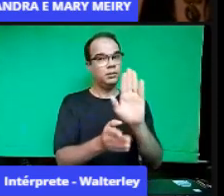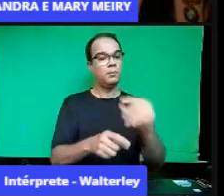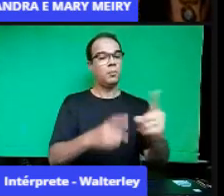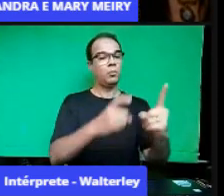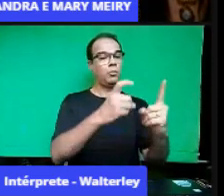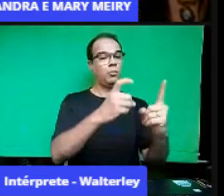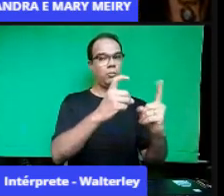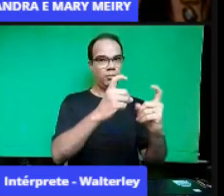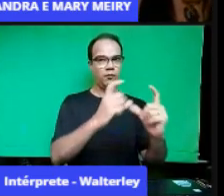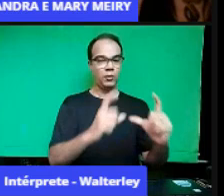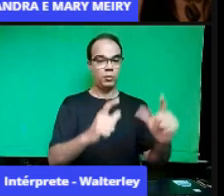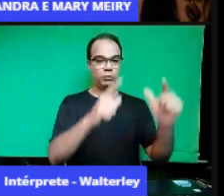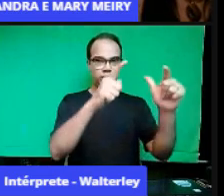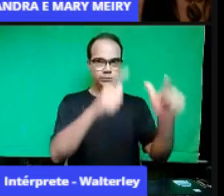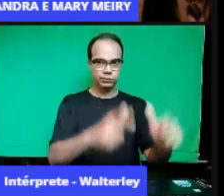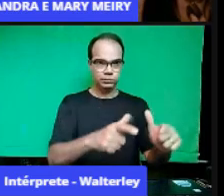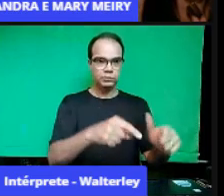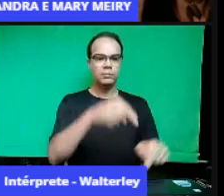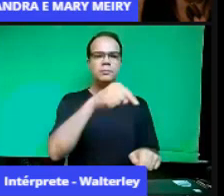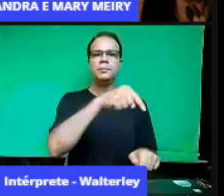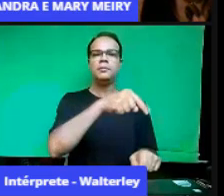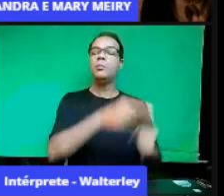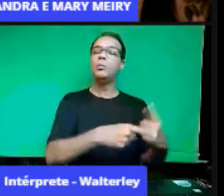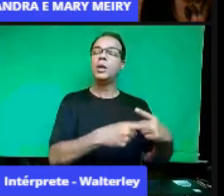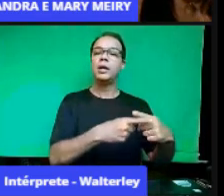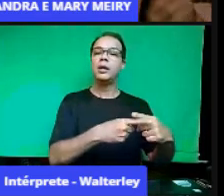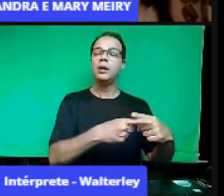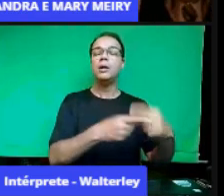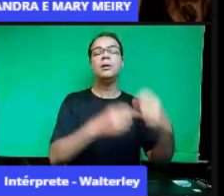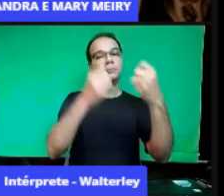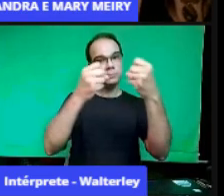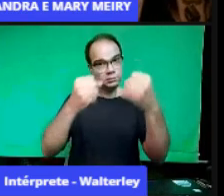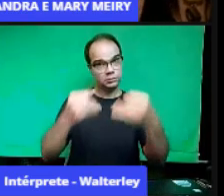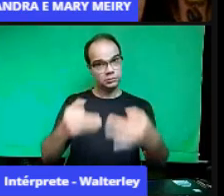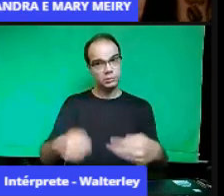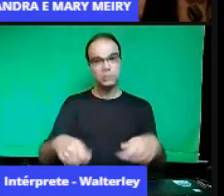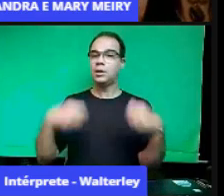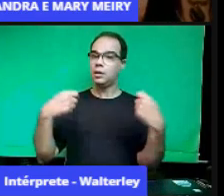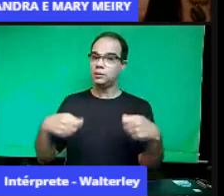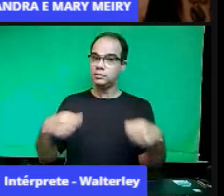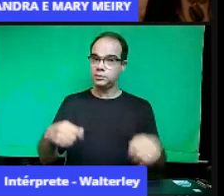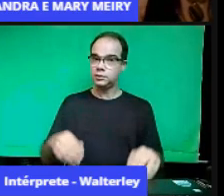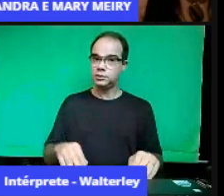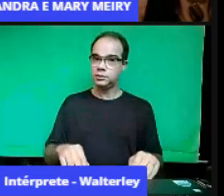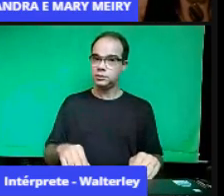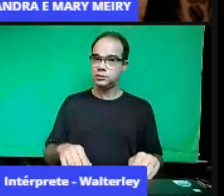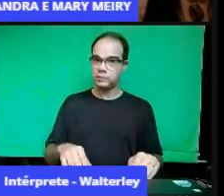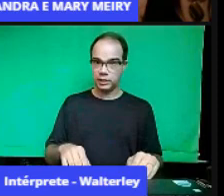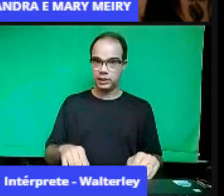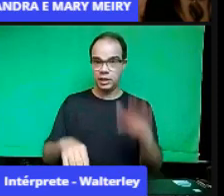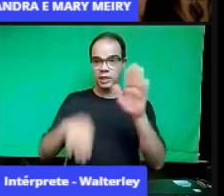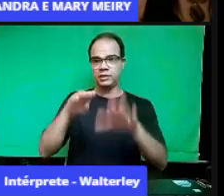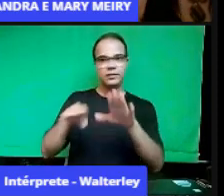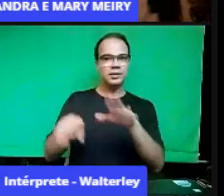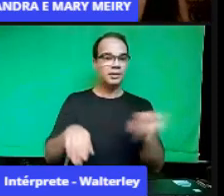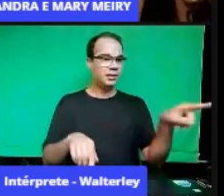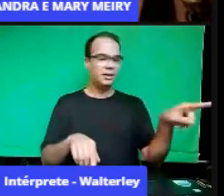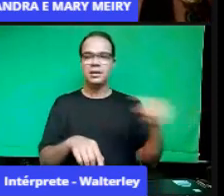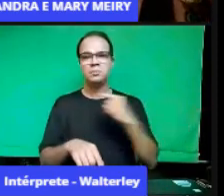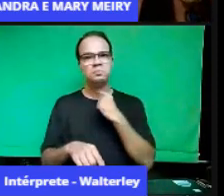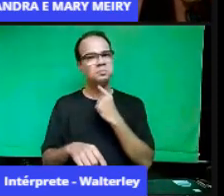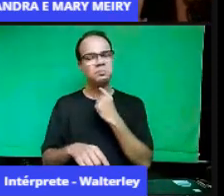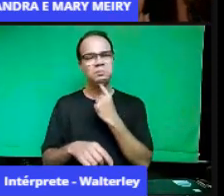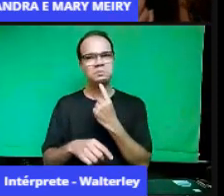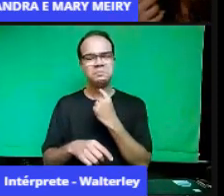do desenvolvimento do aluno. Então, a atividade que mostra uma queda na produção também se faz necessária. Sabe